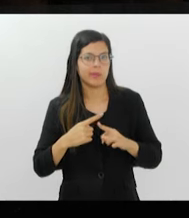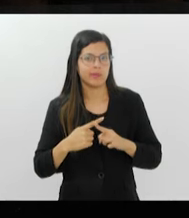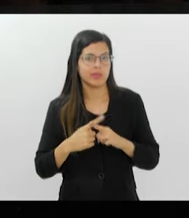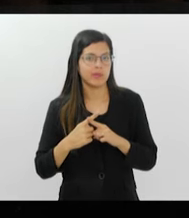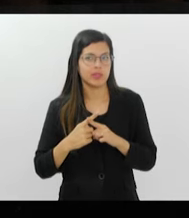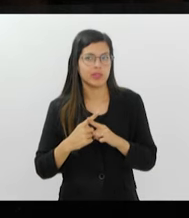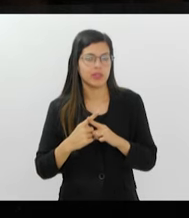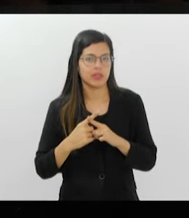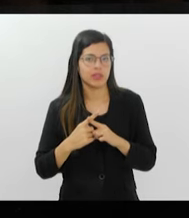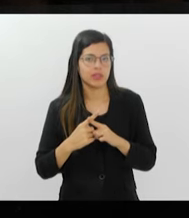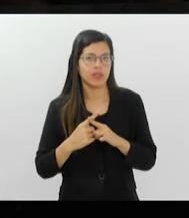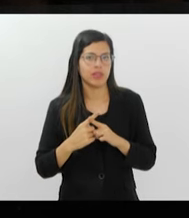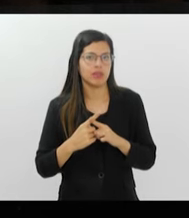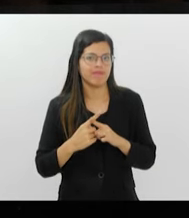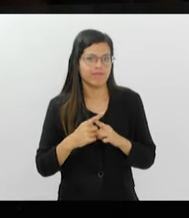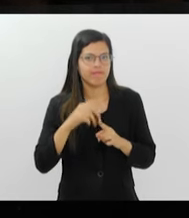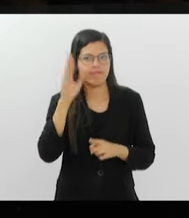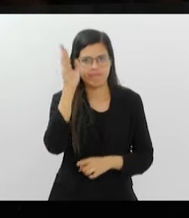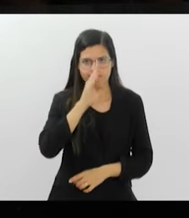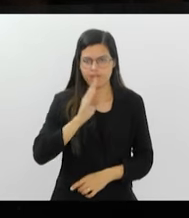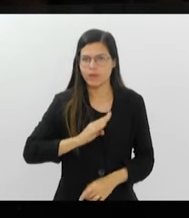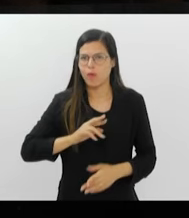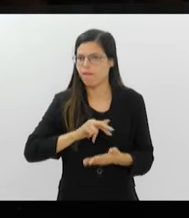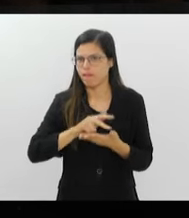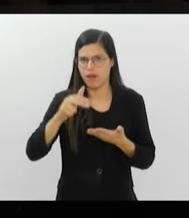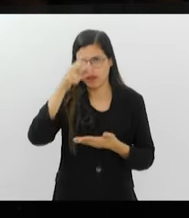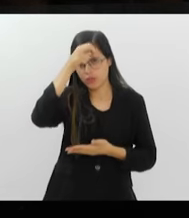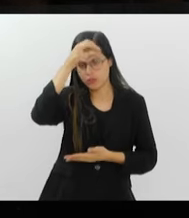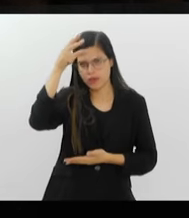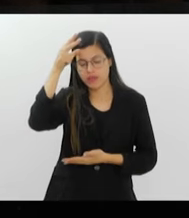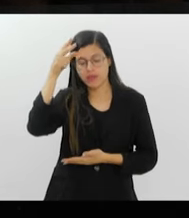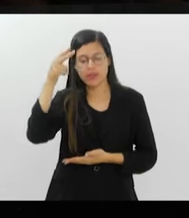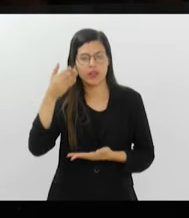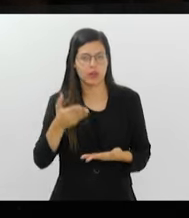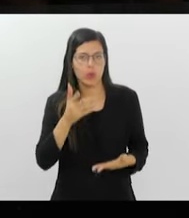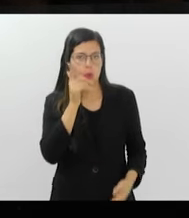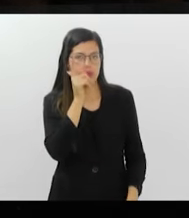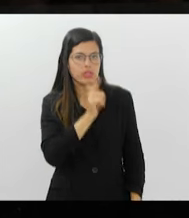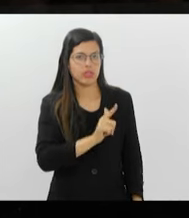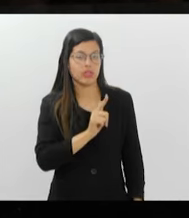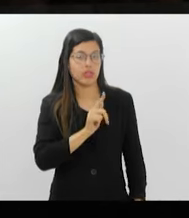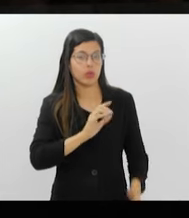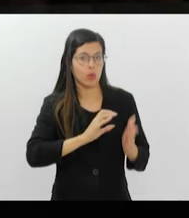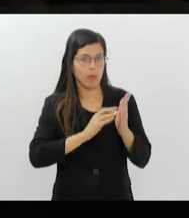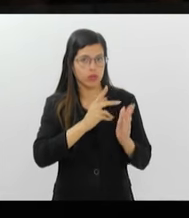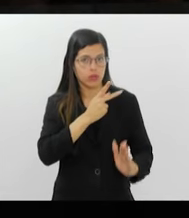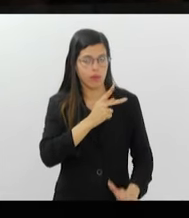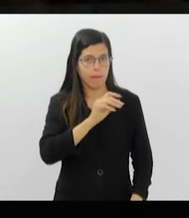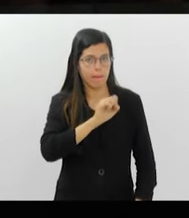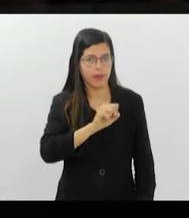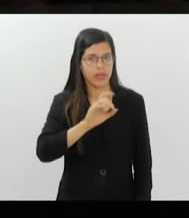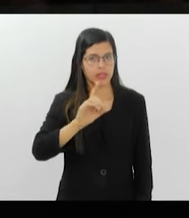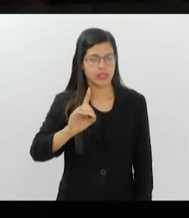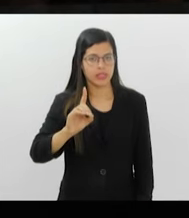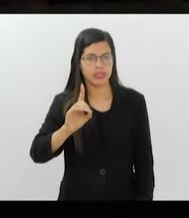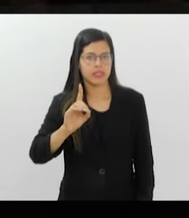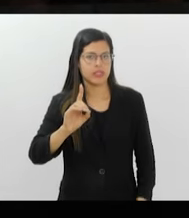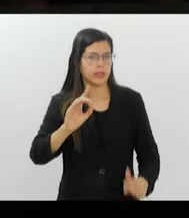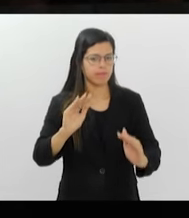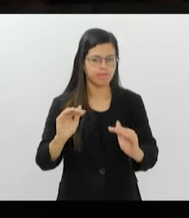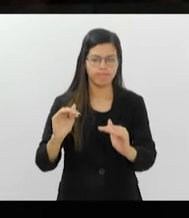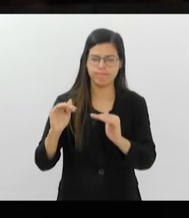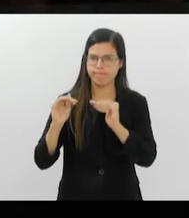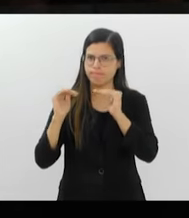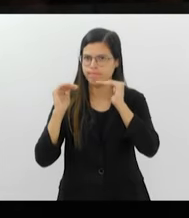nível nacional e coloca o PSD num patamar